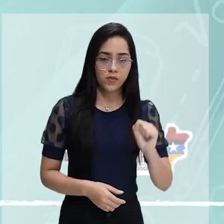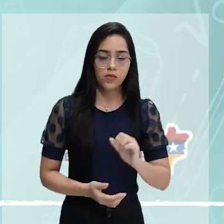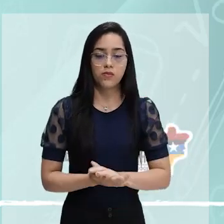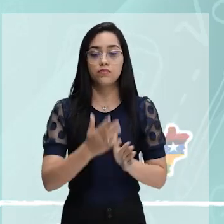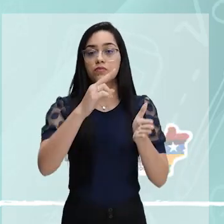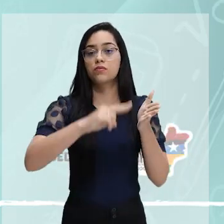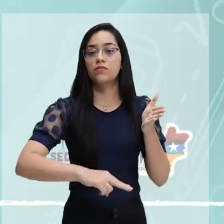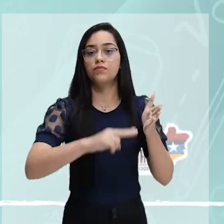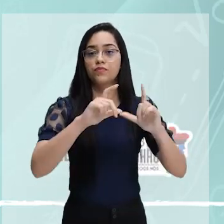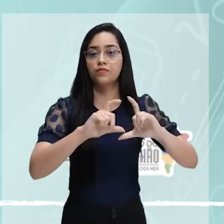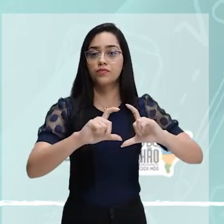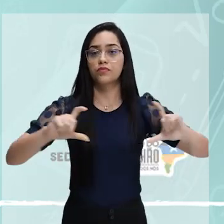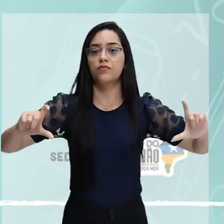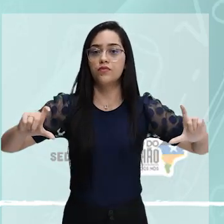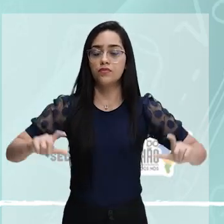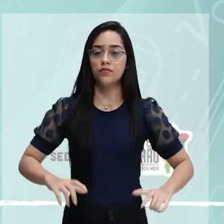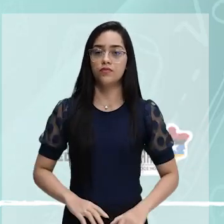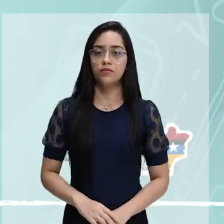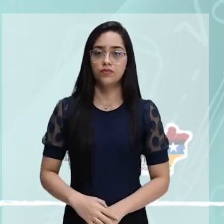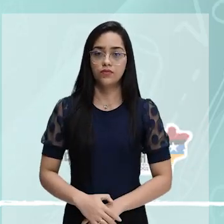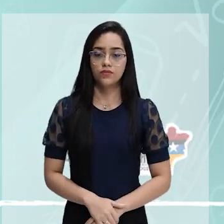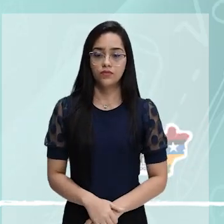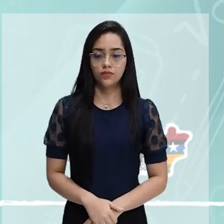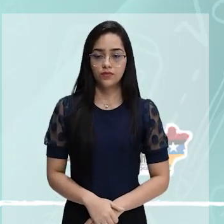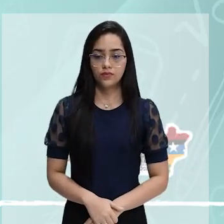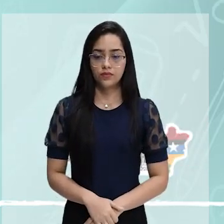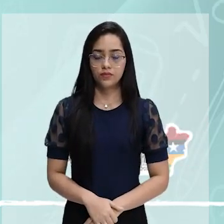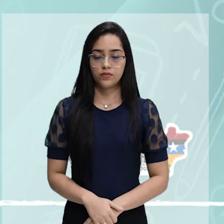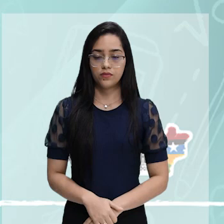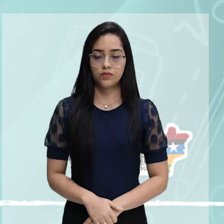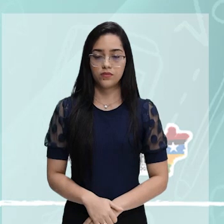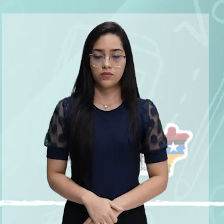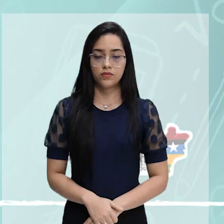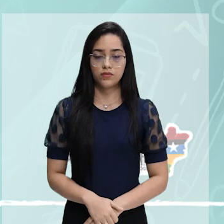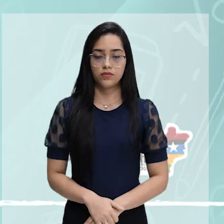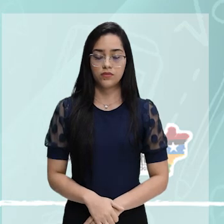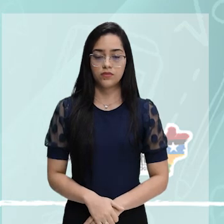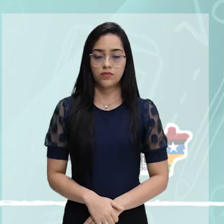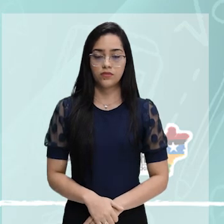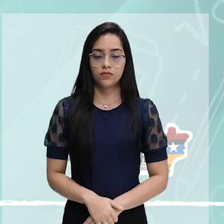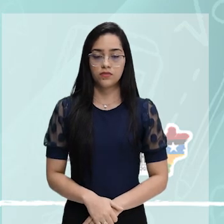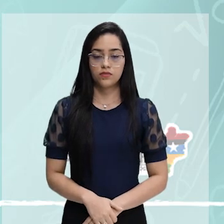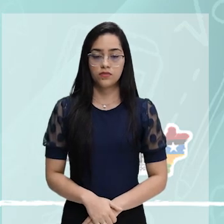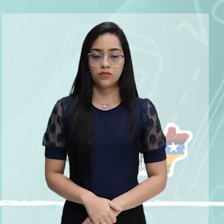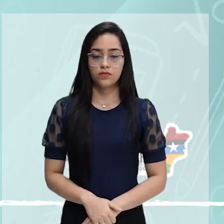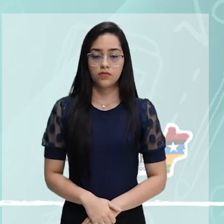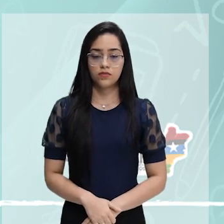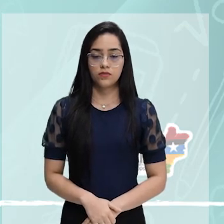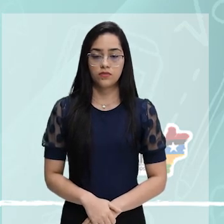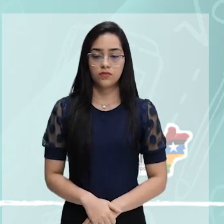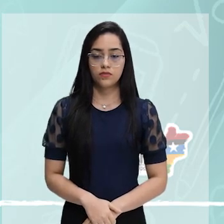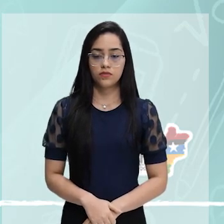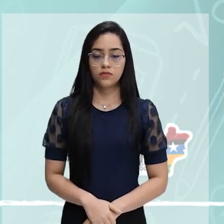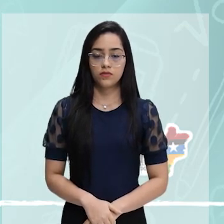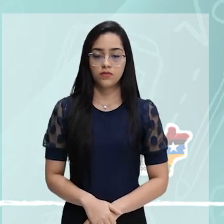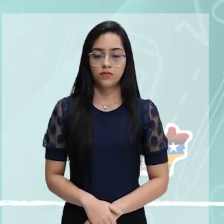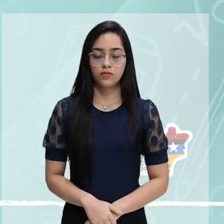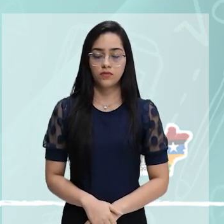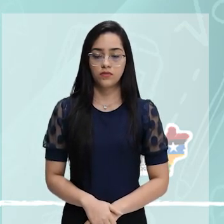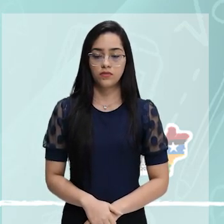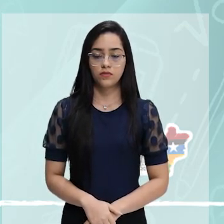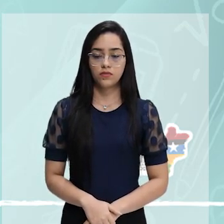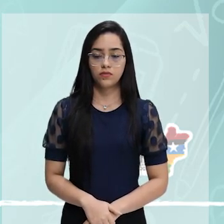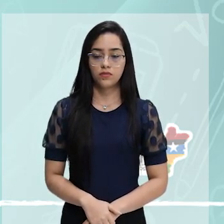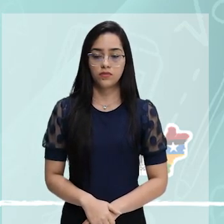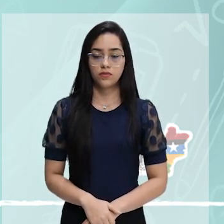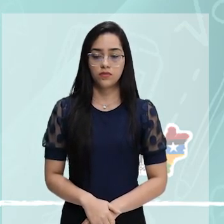a anatomia do caráter, é a crítica do homem, é a arte que nos pinta a nossos próprios olhos, para